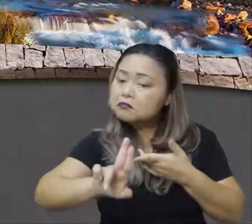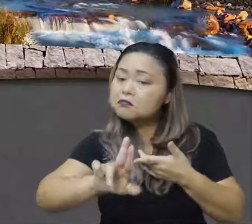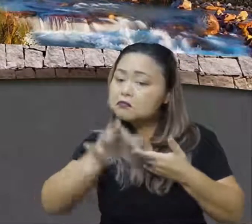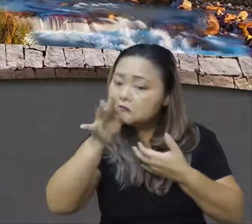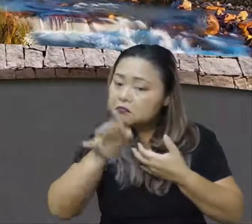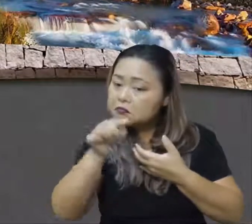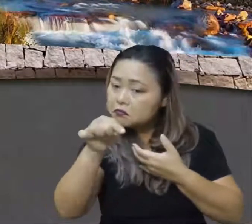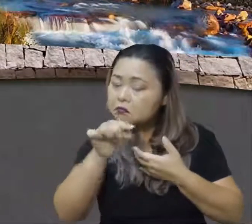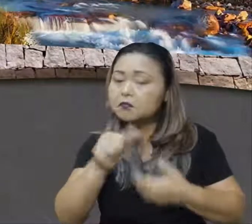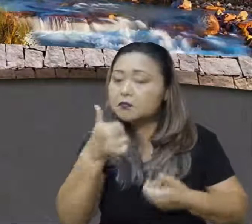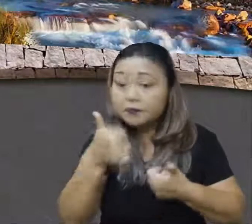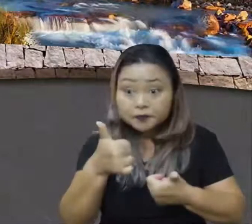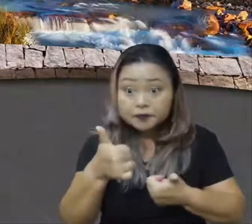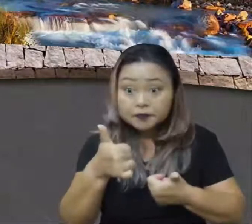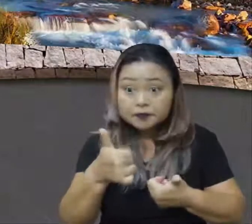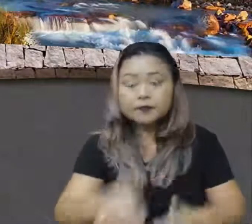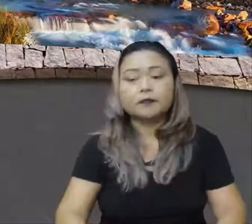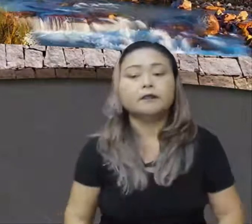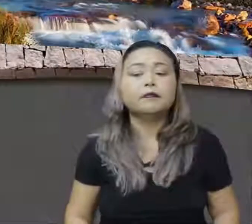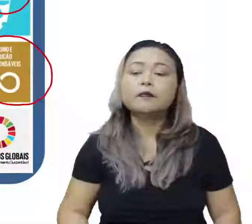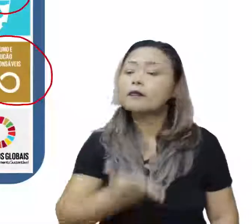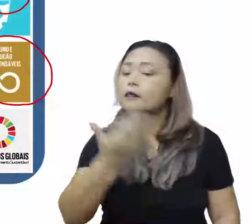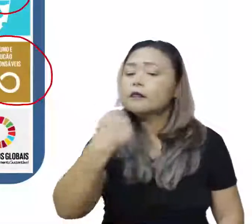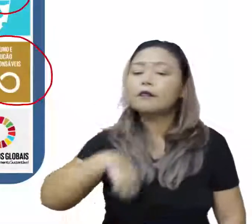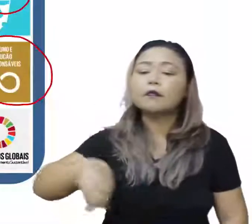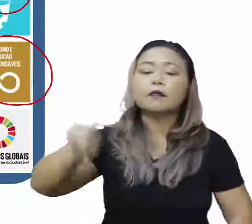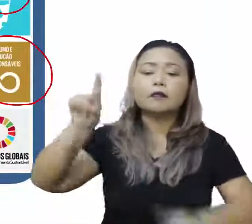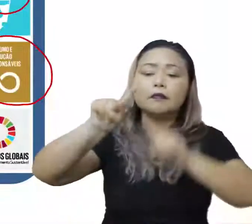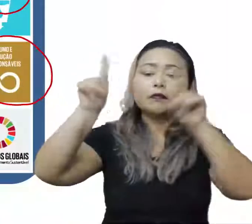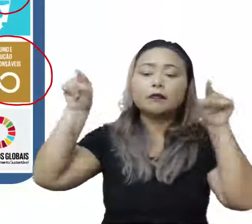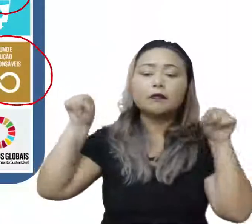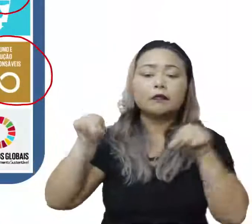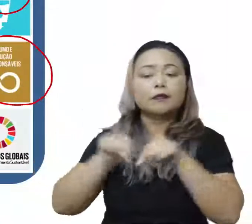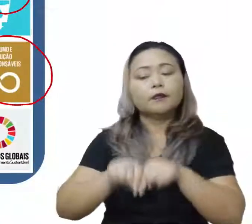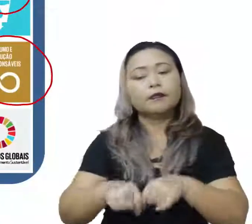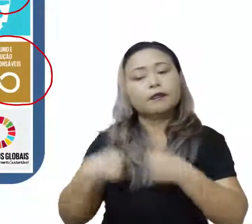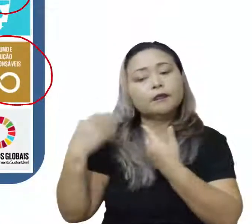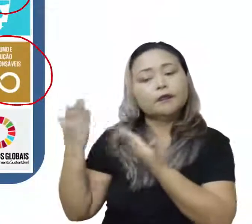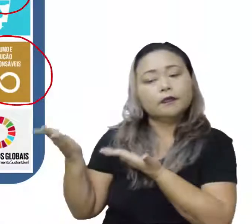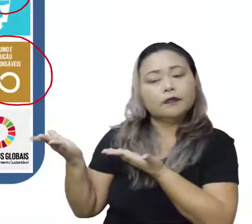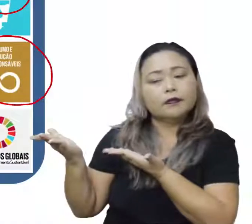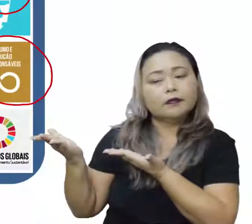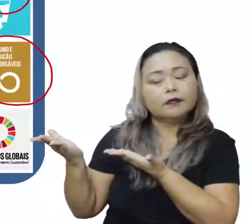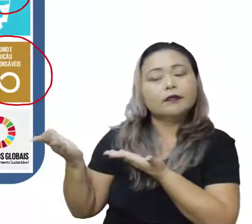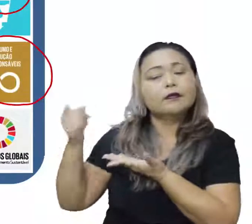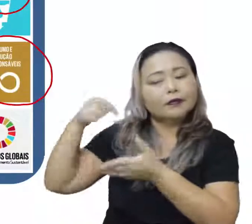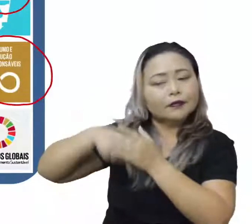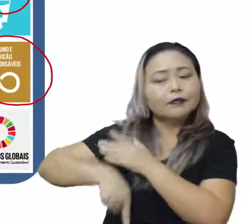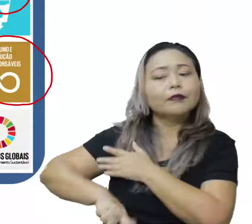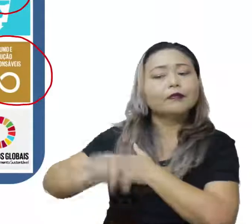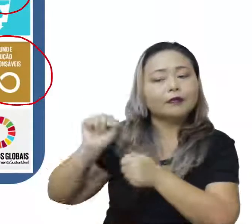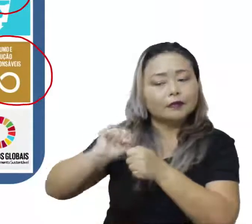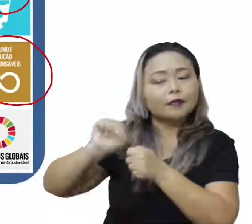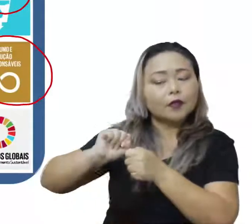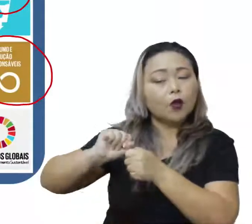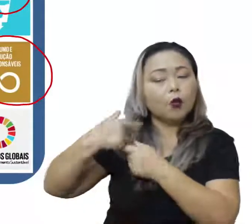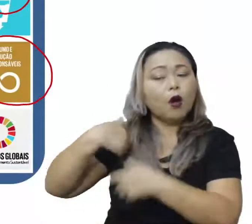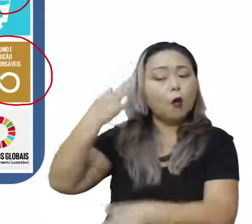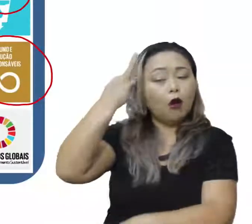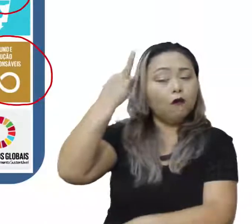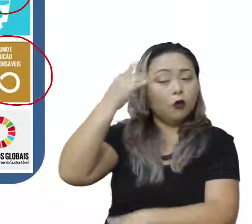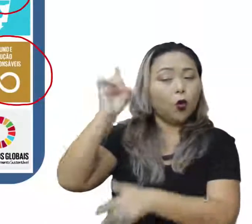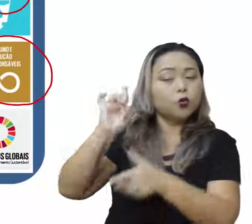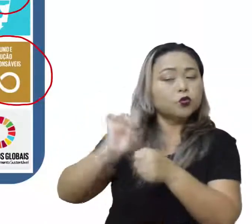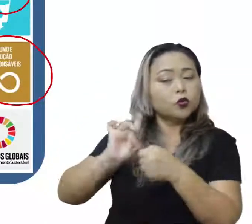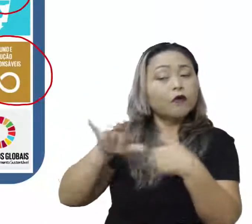Ok? Beleza? Vamos lá no quadro. Professor, isso aí foi profundo. É meio até que filosófico,